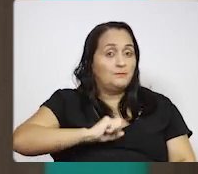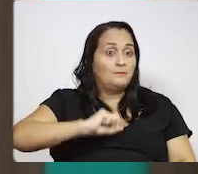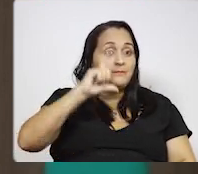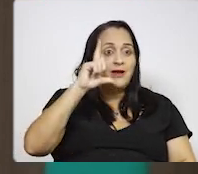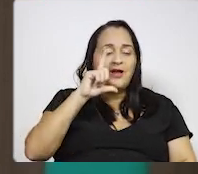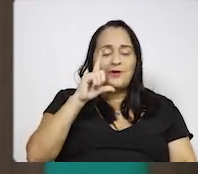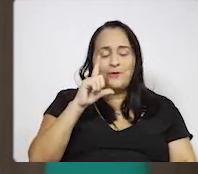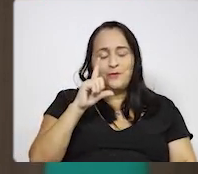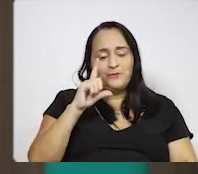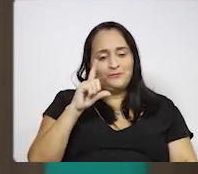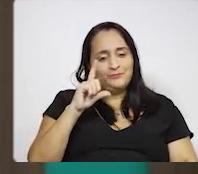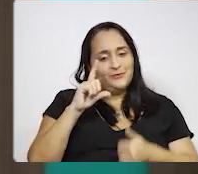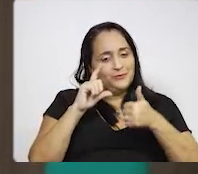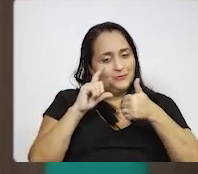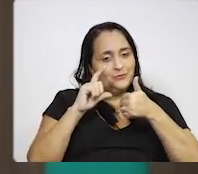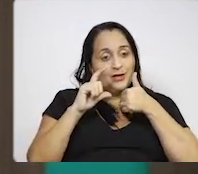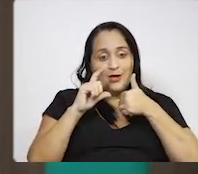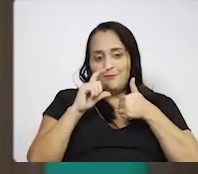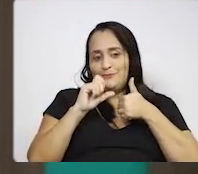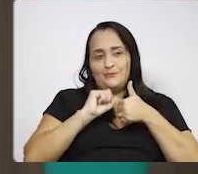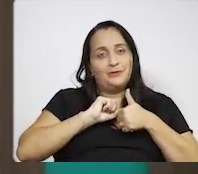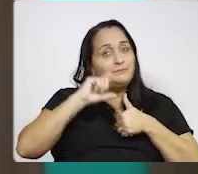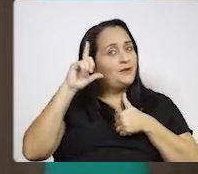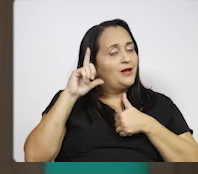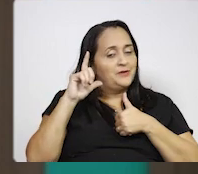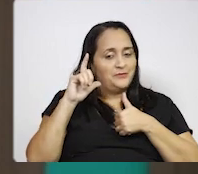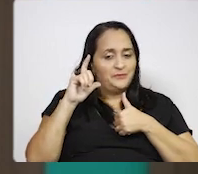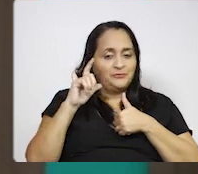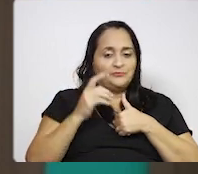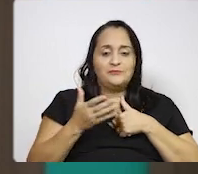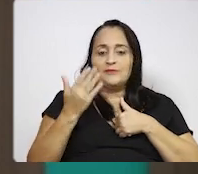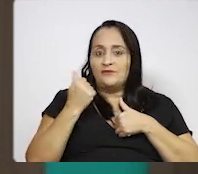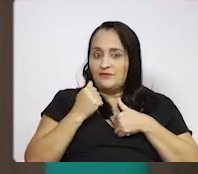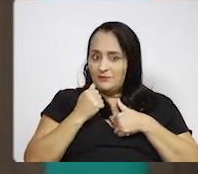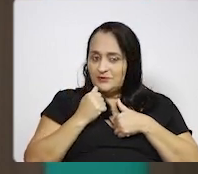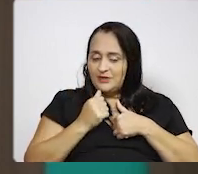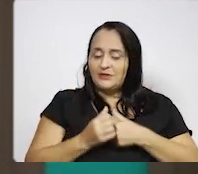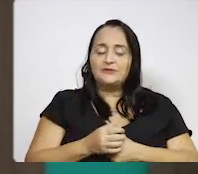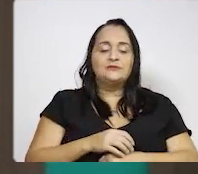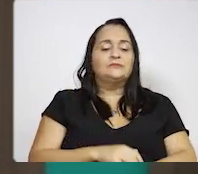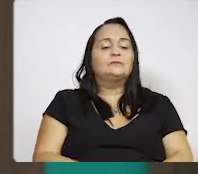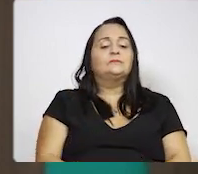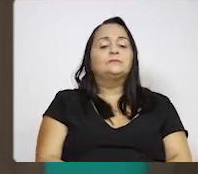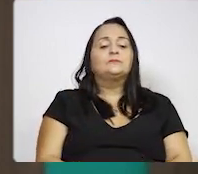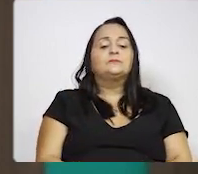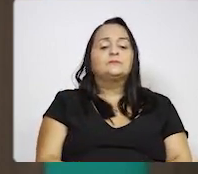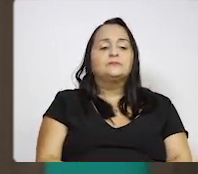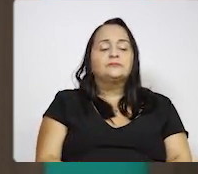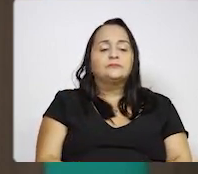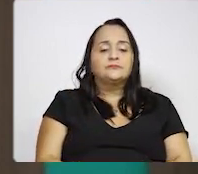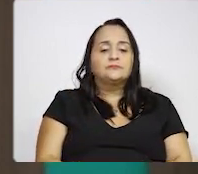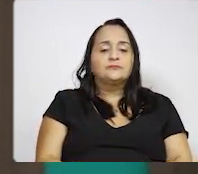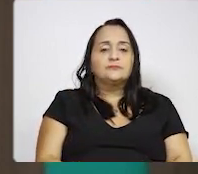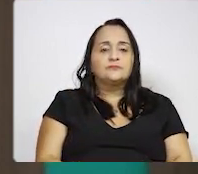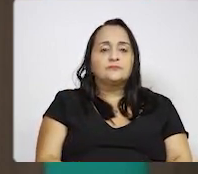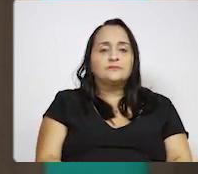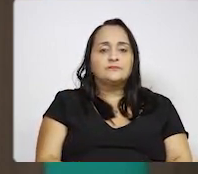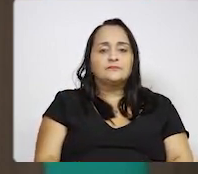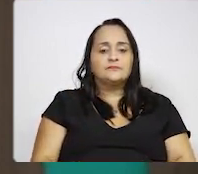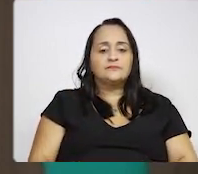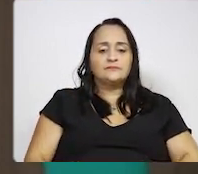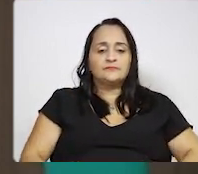1. Beleza? Então, vamos lá fazer nossa divisão certinha. Eu tenho 8,